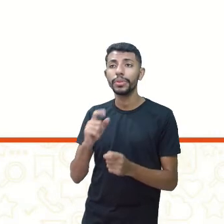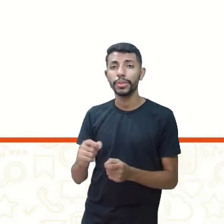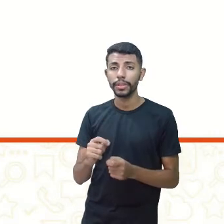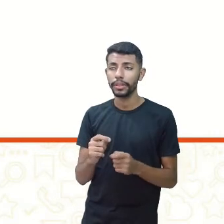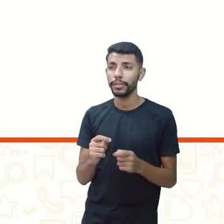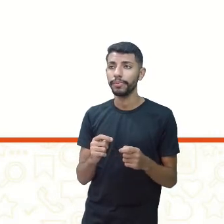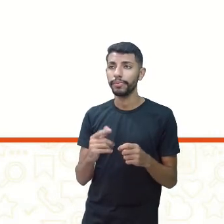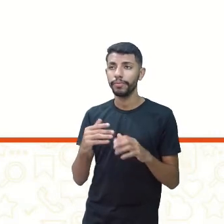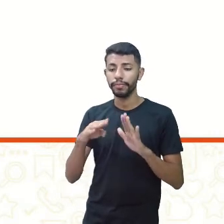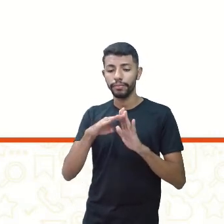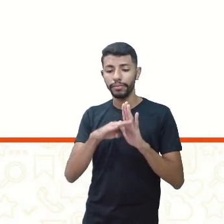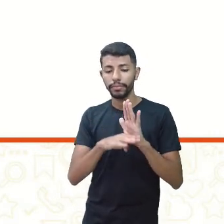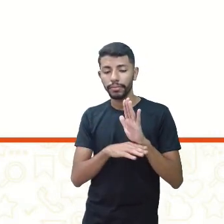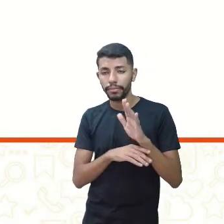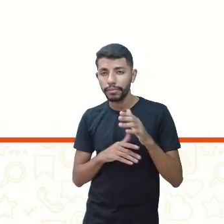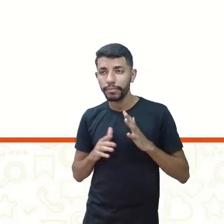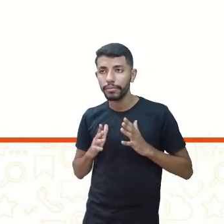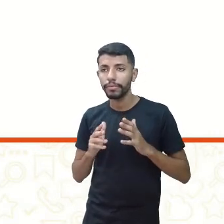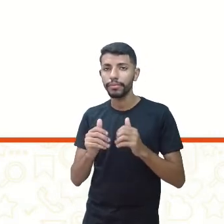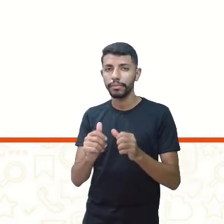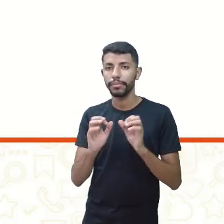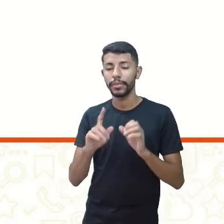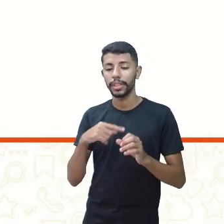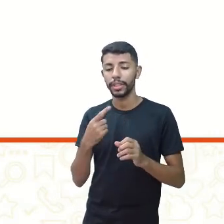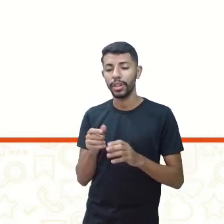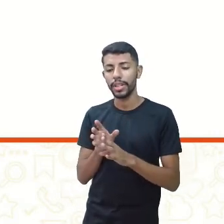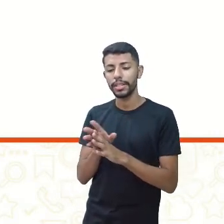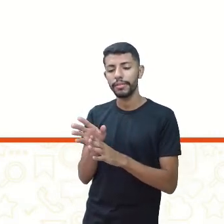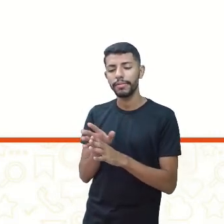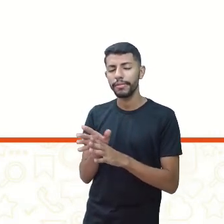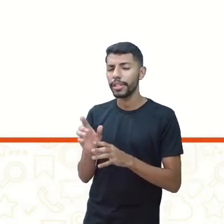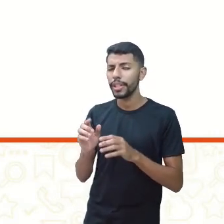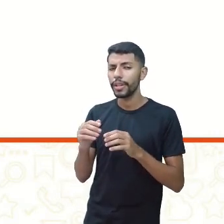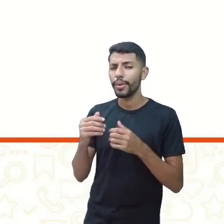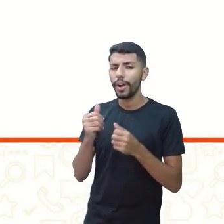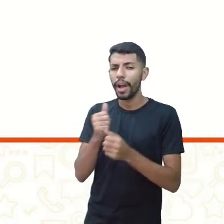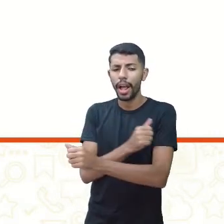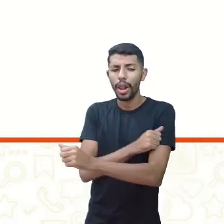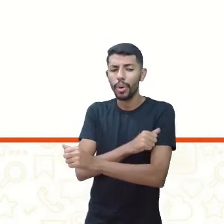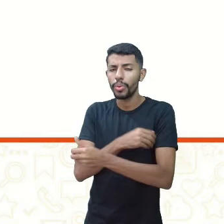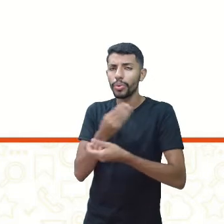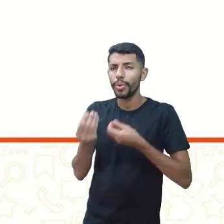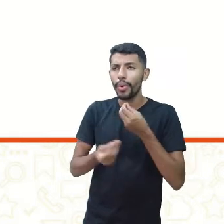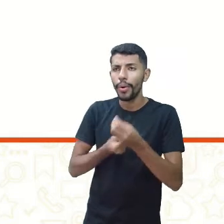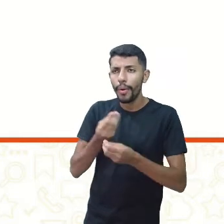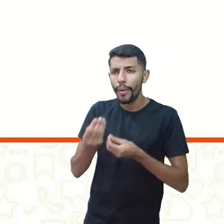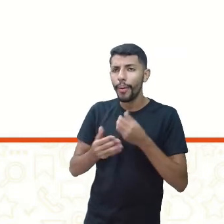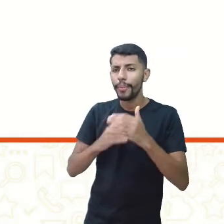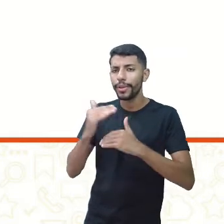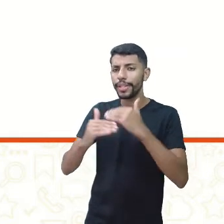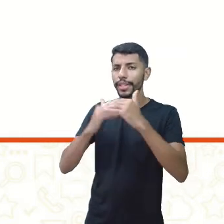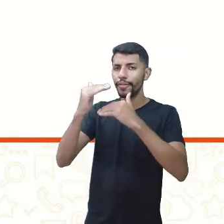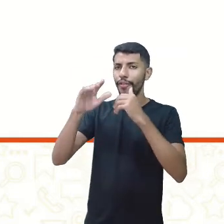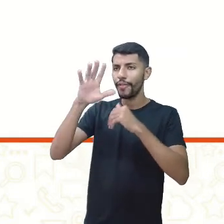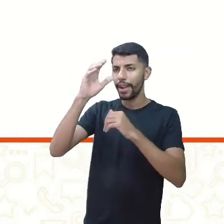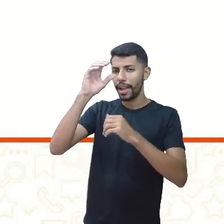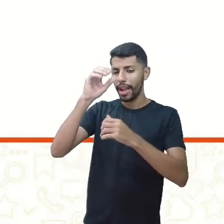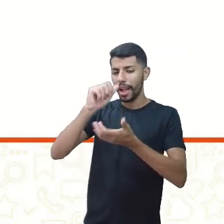a gente passa para o estudante as coordenadas e as orientações de como ele vai desenvolver a atividade, ele